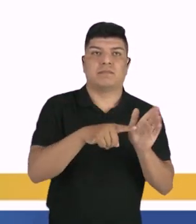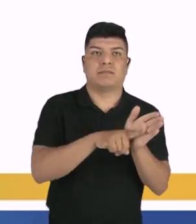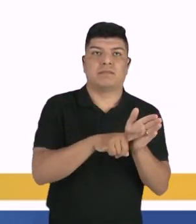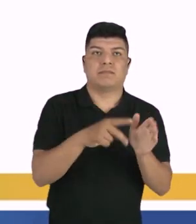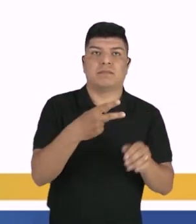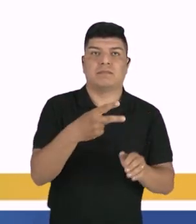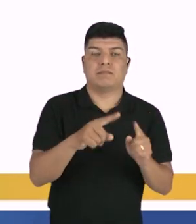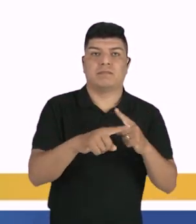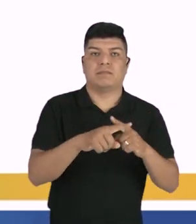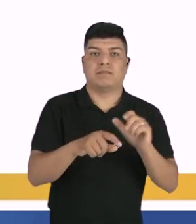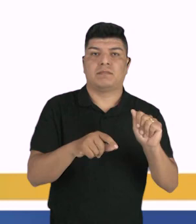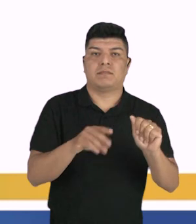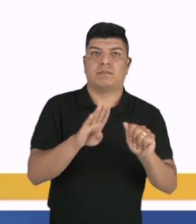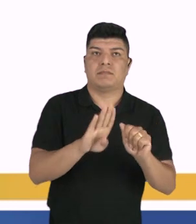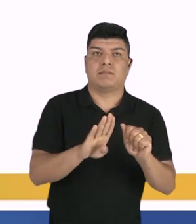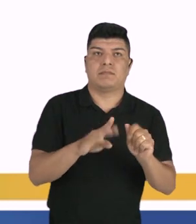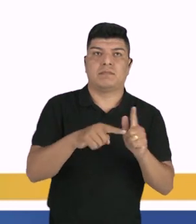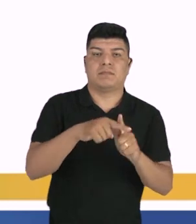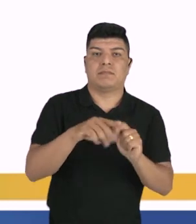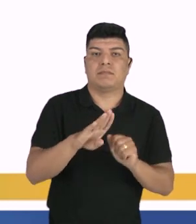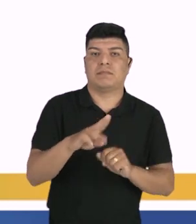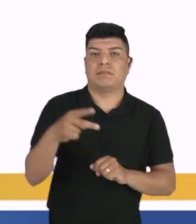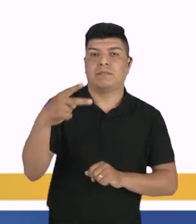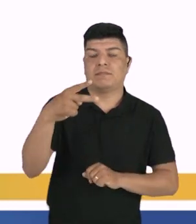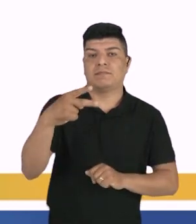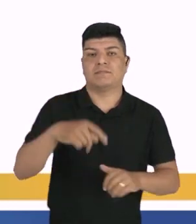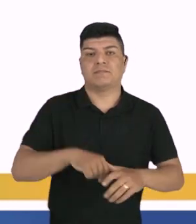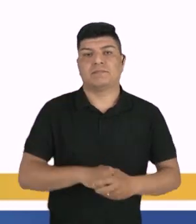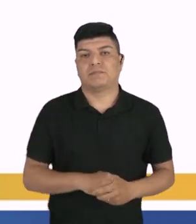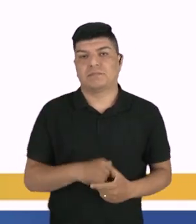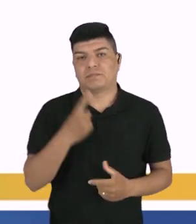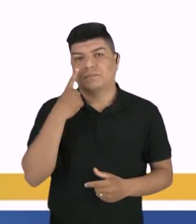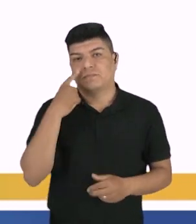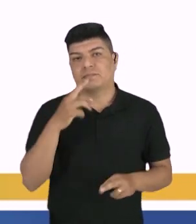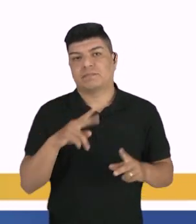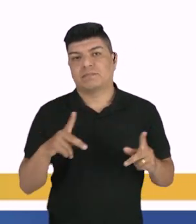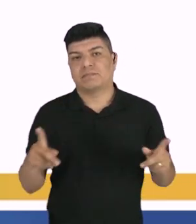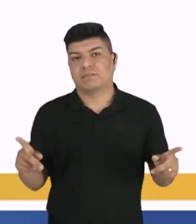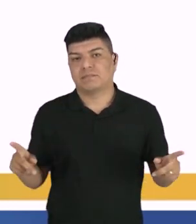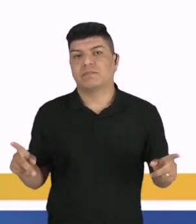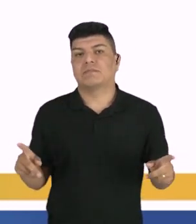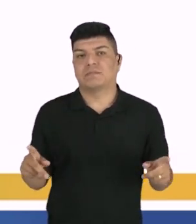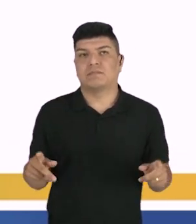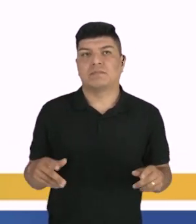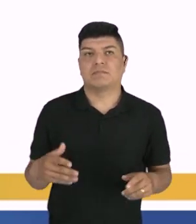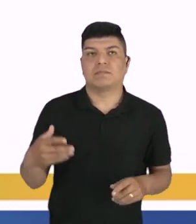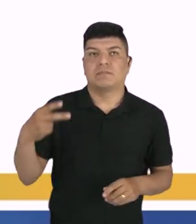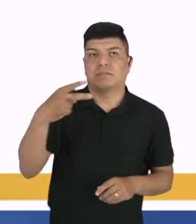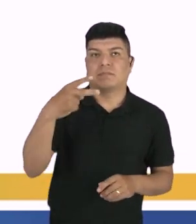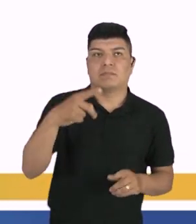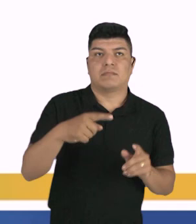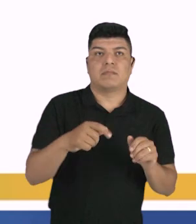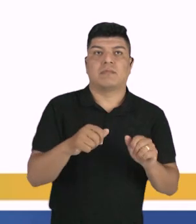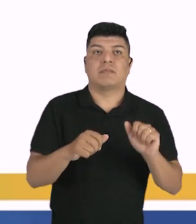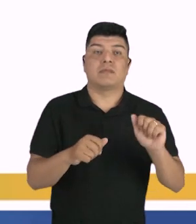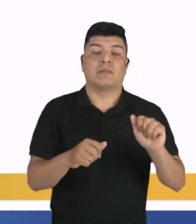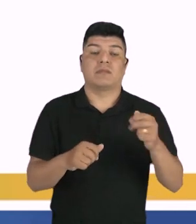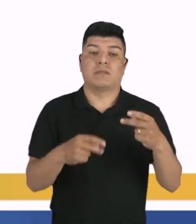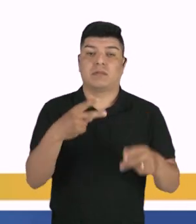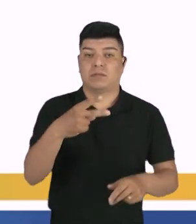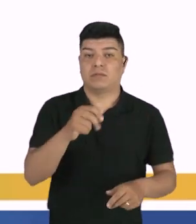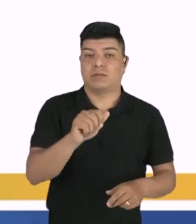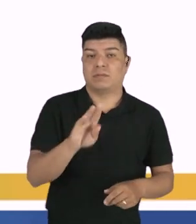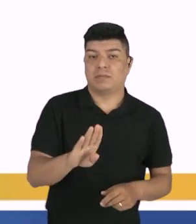menos 2 vezes o primeiro pelo segundo mais o B ao quadrado. Repare que a diferença é que em cima é mais 2AB e embaixo é